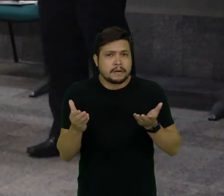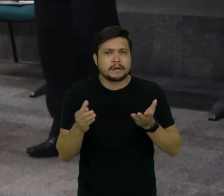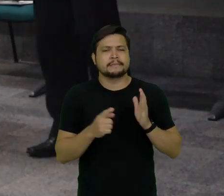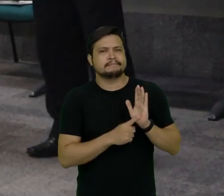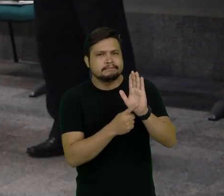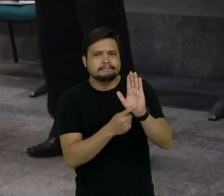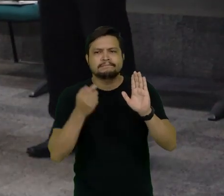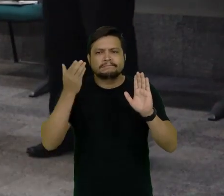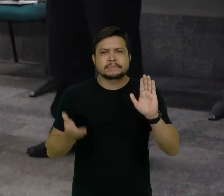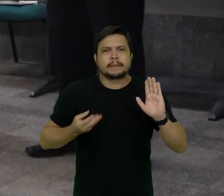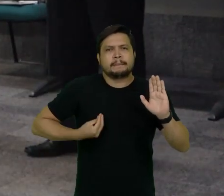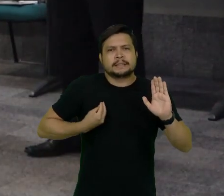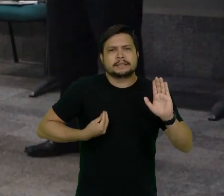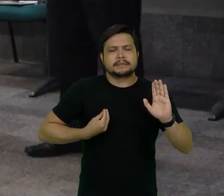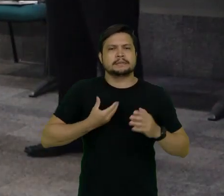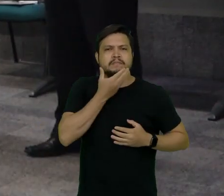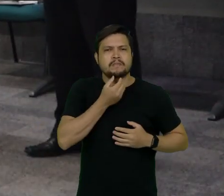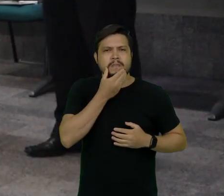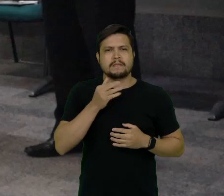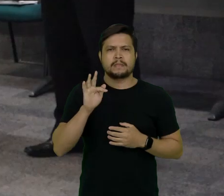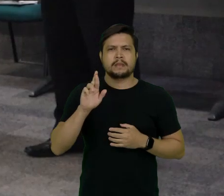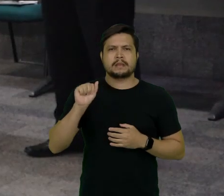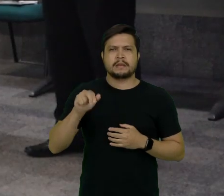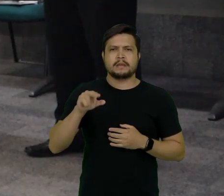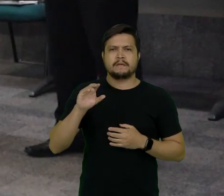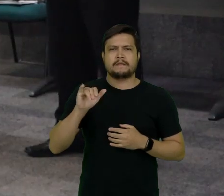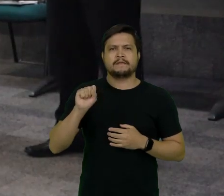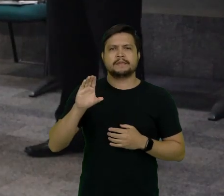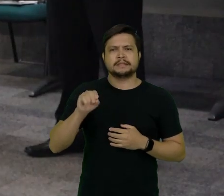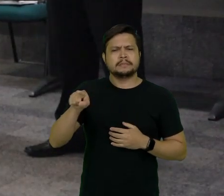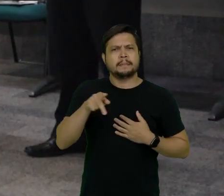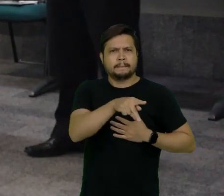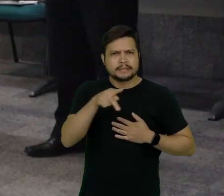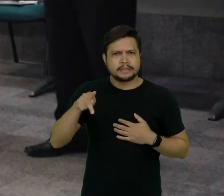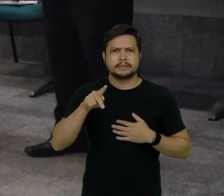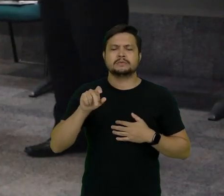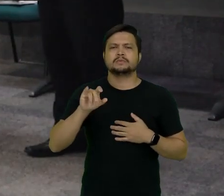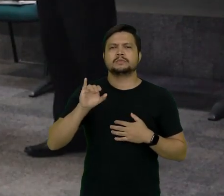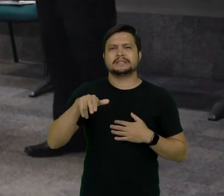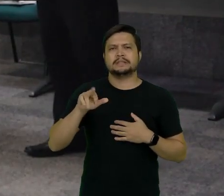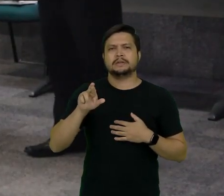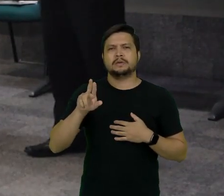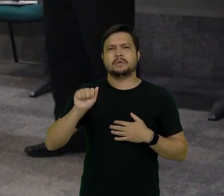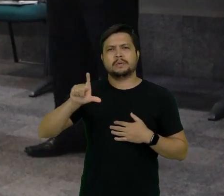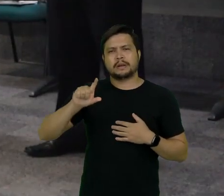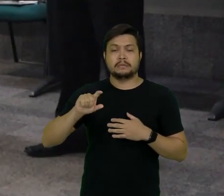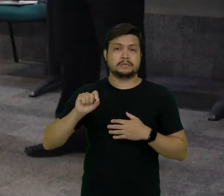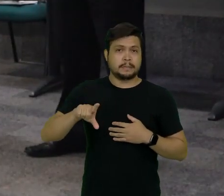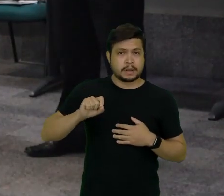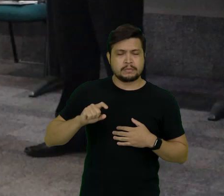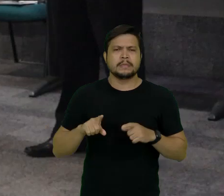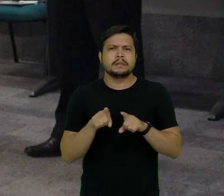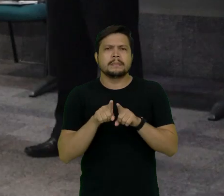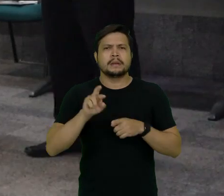Gostaríamos de registrar a presença do senhor Francisco Reginaldo Rocha Filho, presidente do Sim Rural Sobral, do senhor